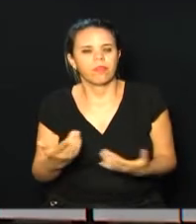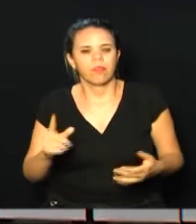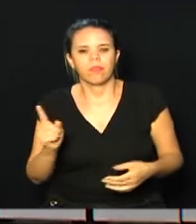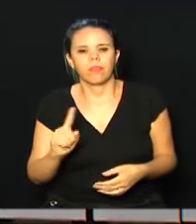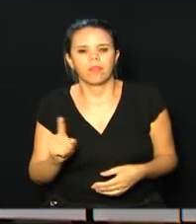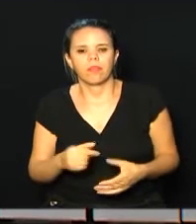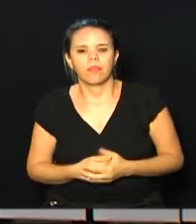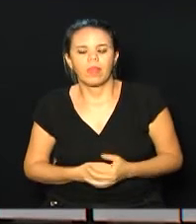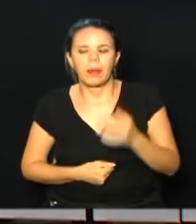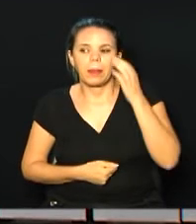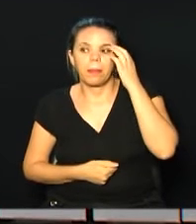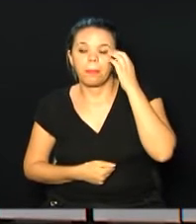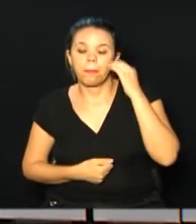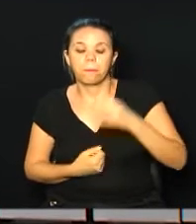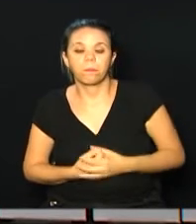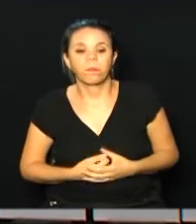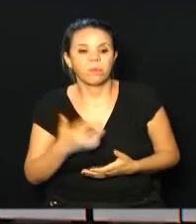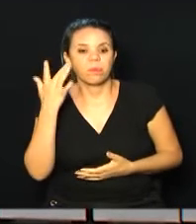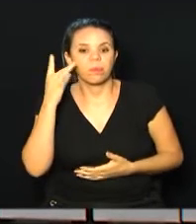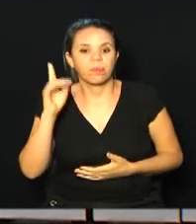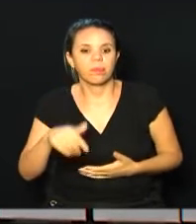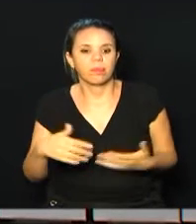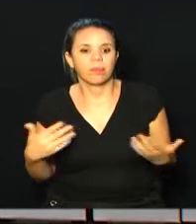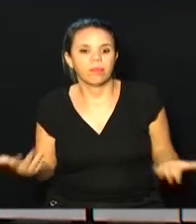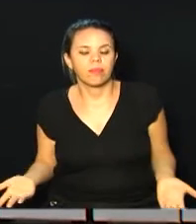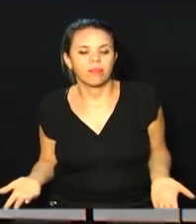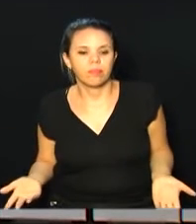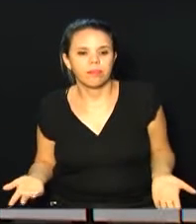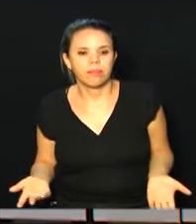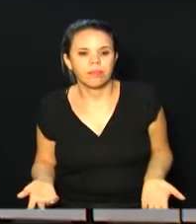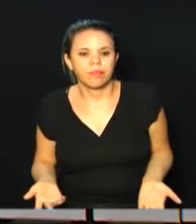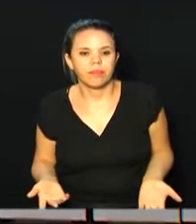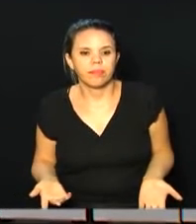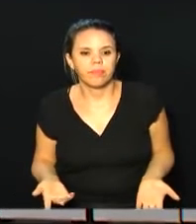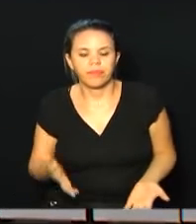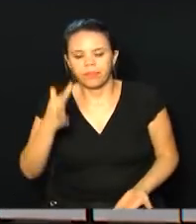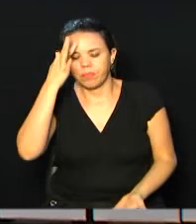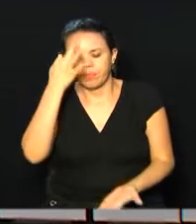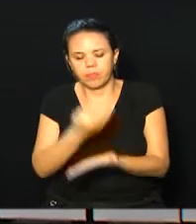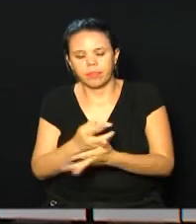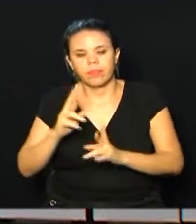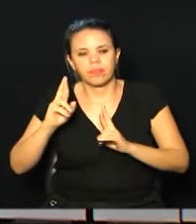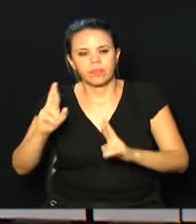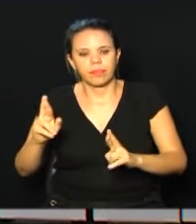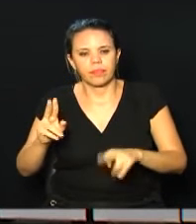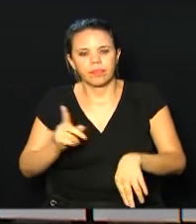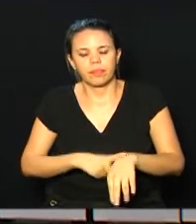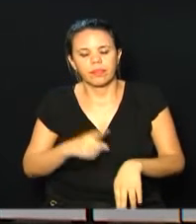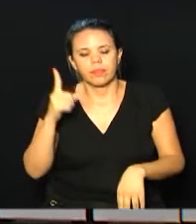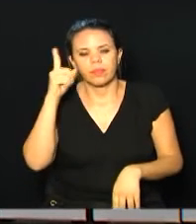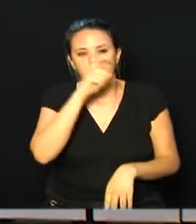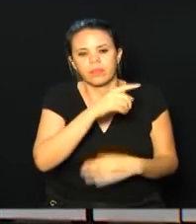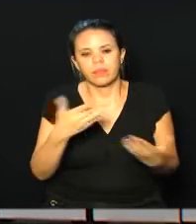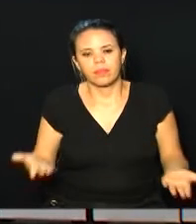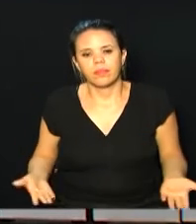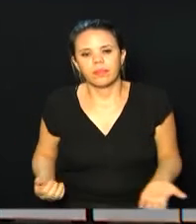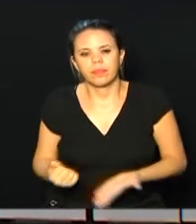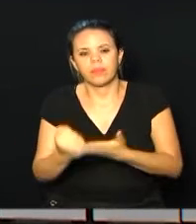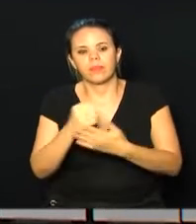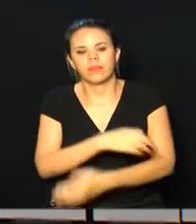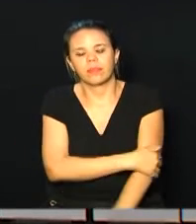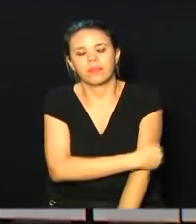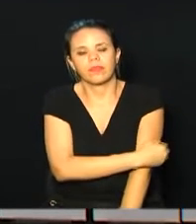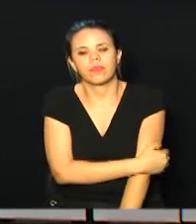mas ó, eu acho que isso, sabe, levar uma palavra de fé, de esperança, num momento como esse, ajuda